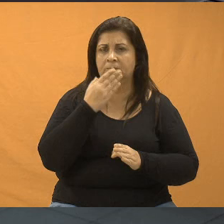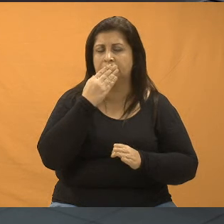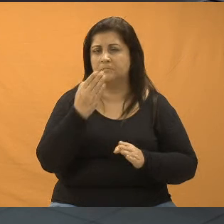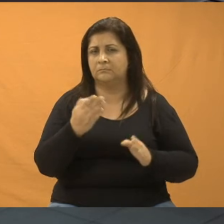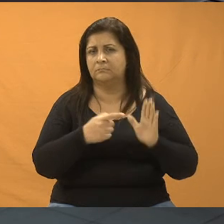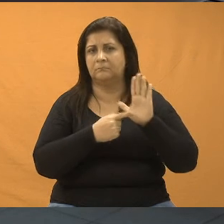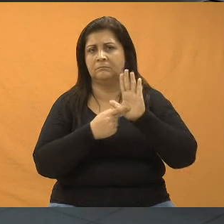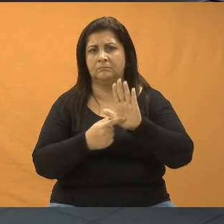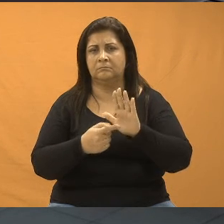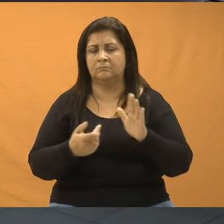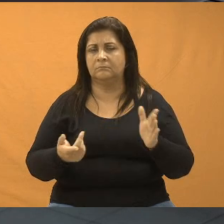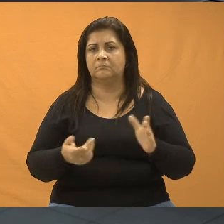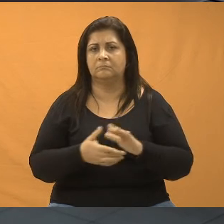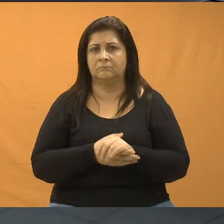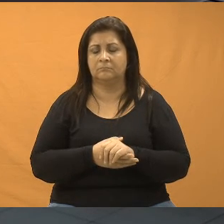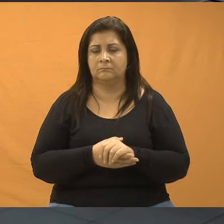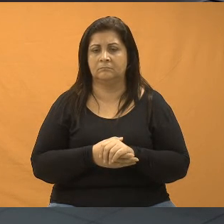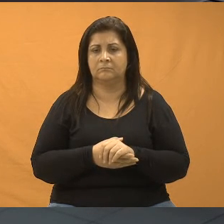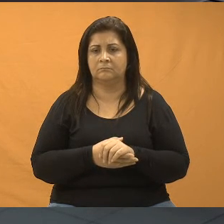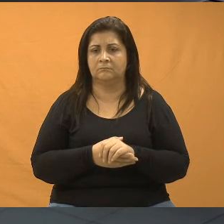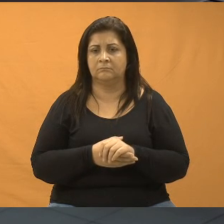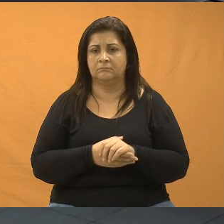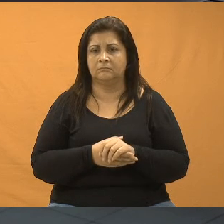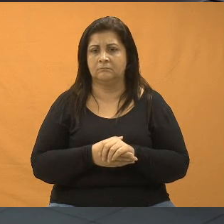apontar, nesses anos todos, são